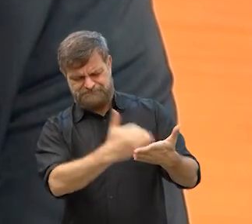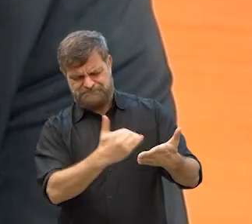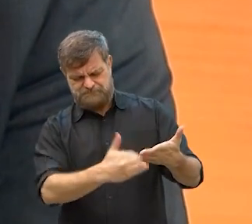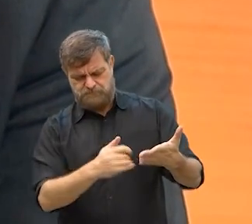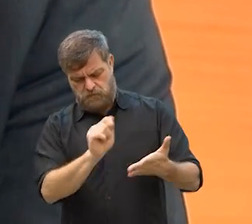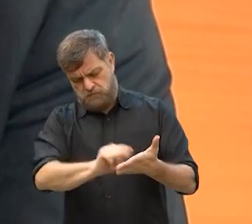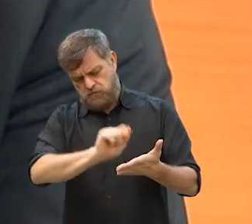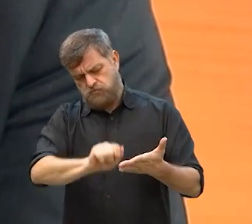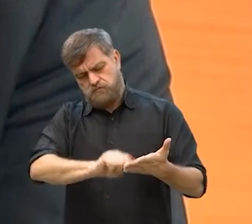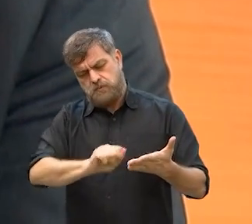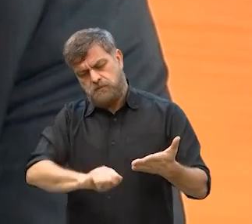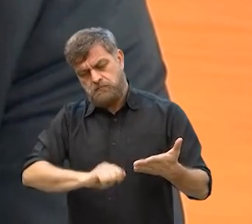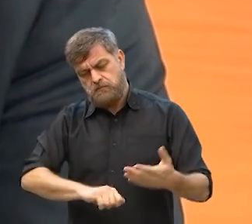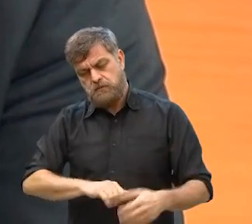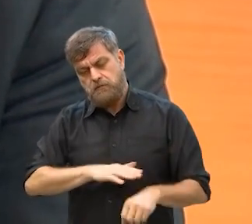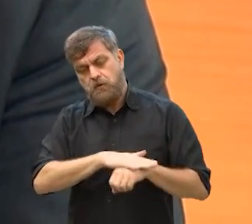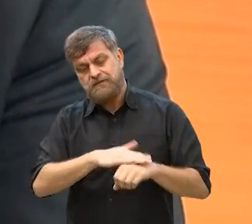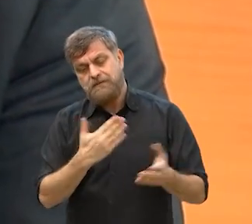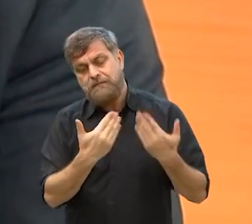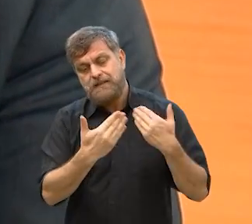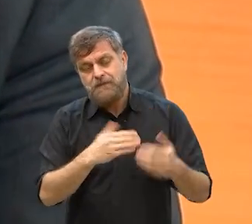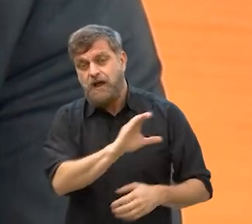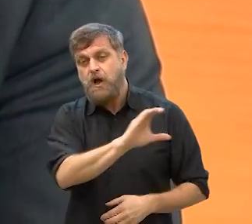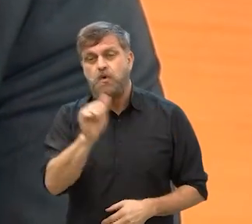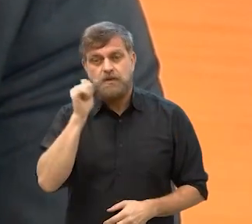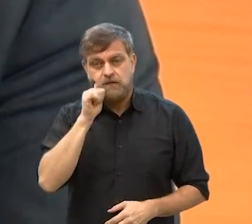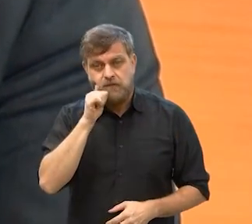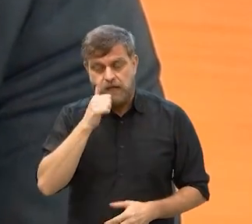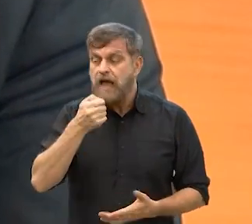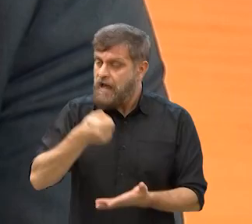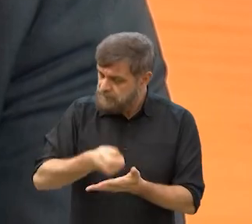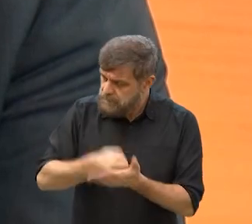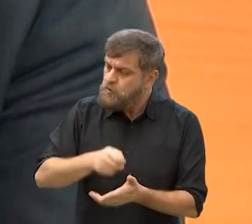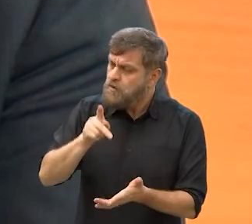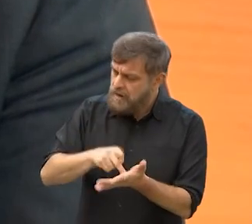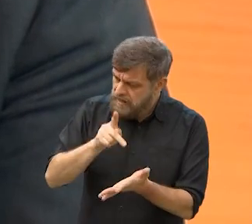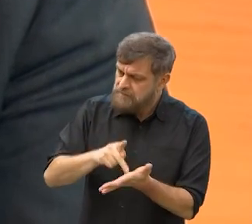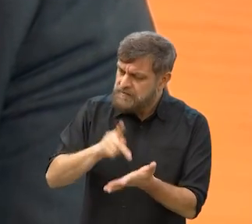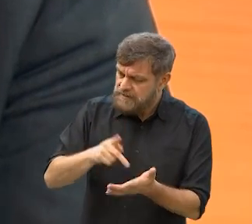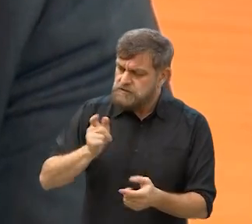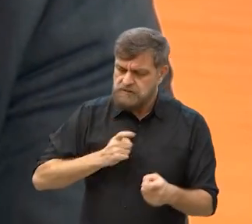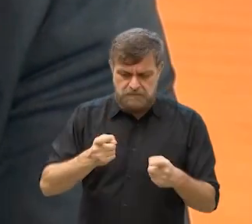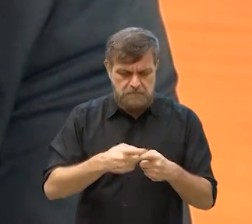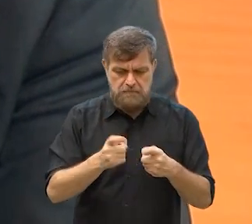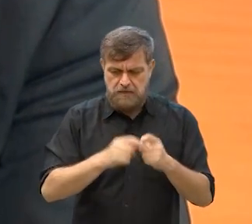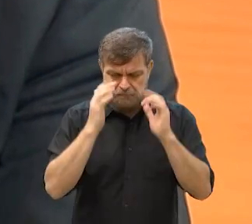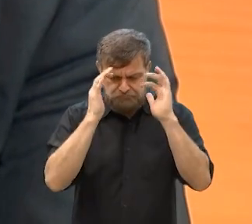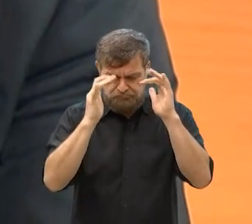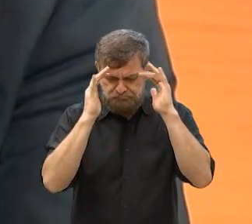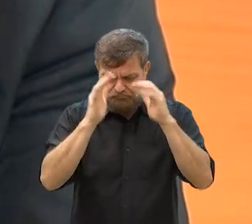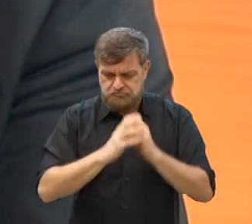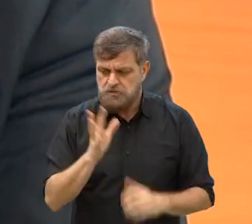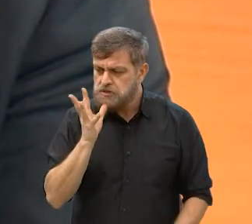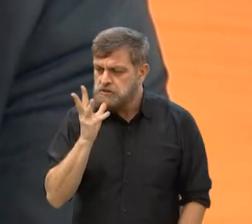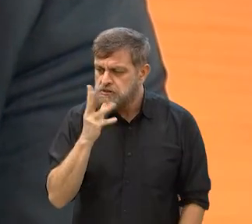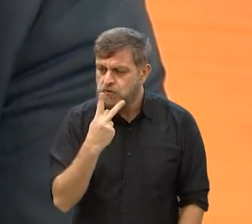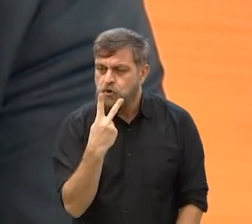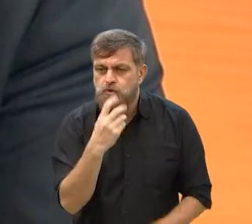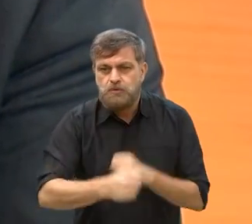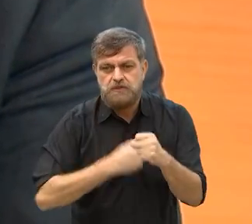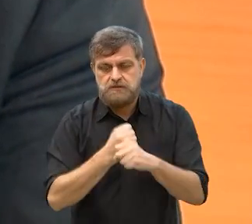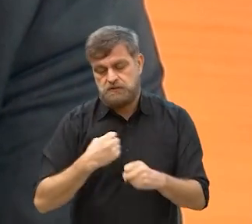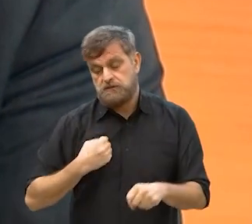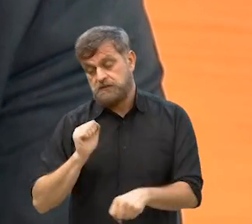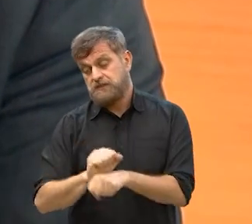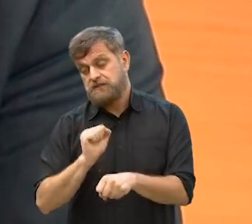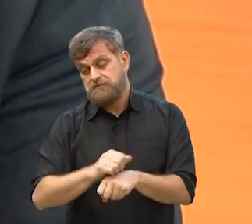com a coordenadora, e ela afirmou que o problema é esse, o problema está posto e a solução. Nós estamos